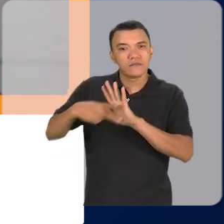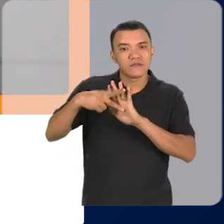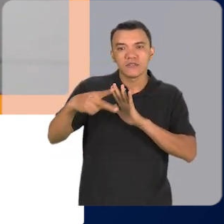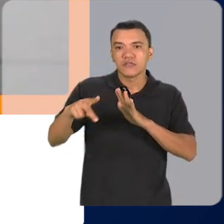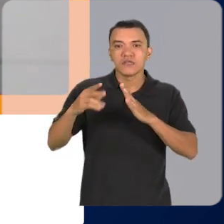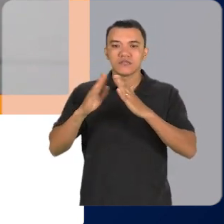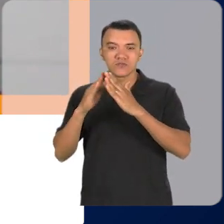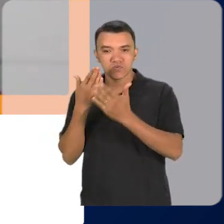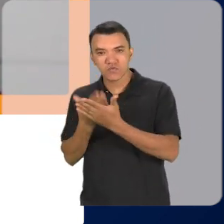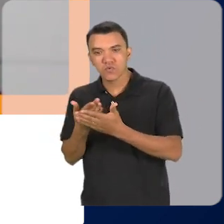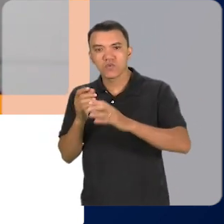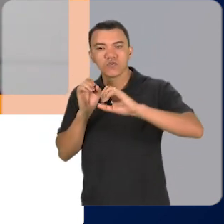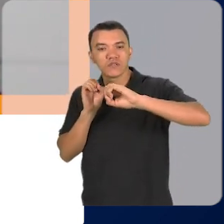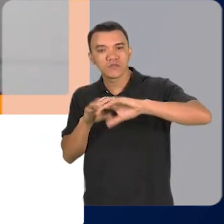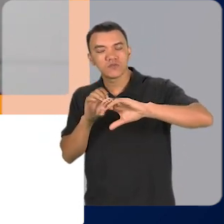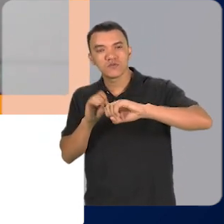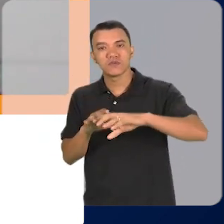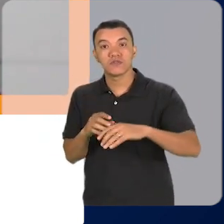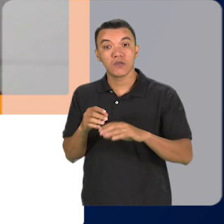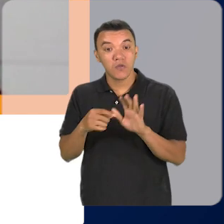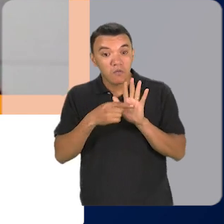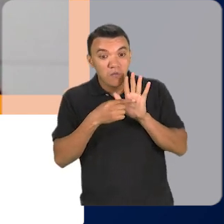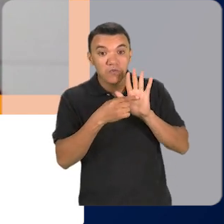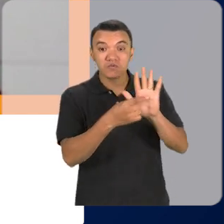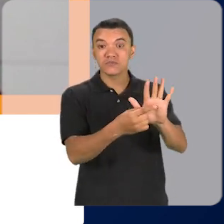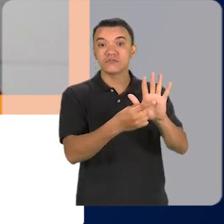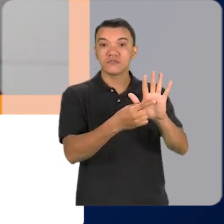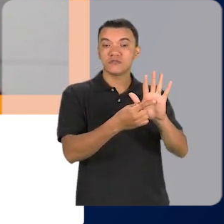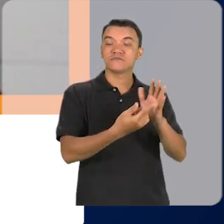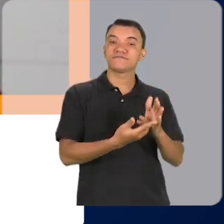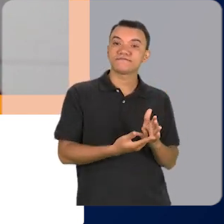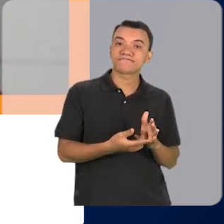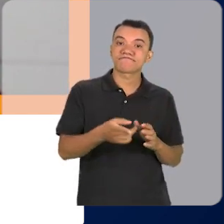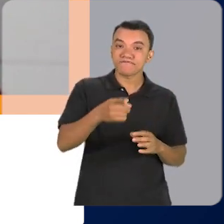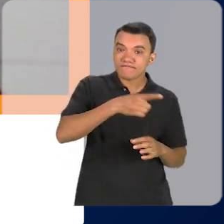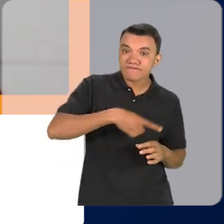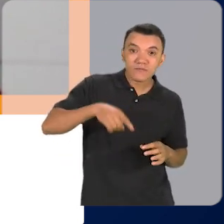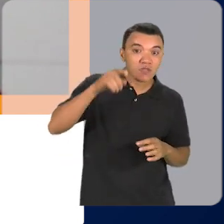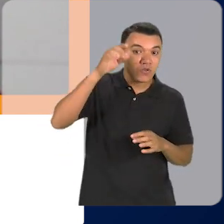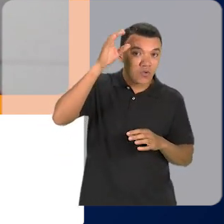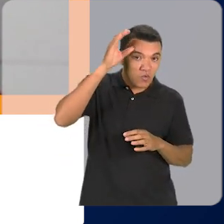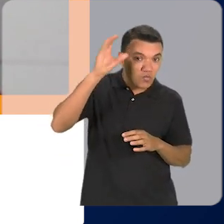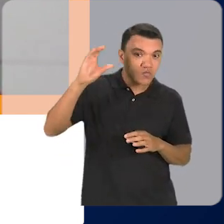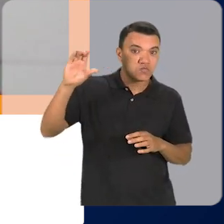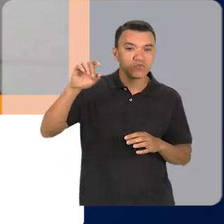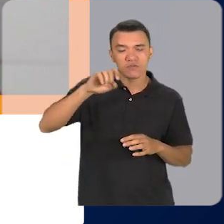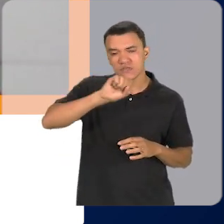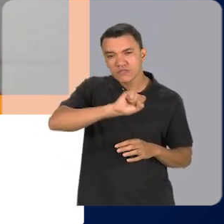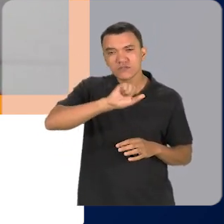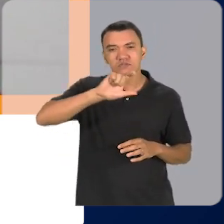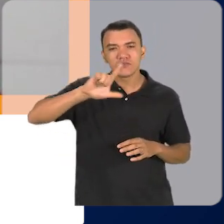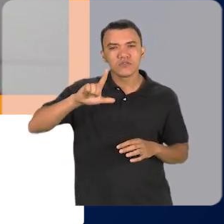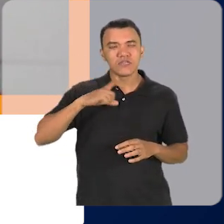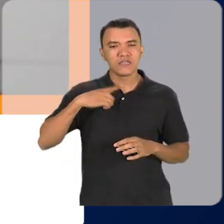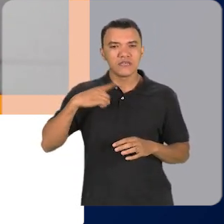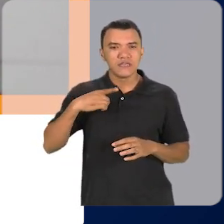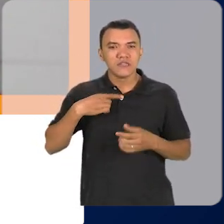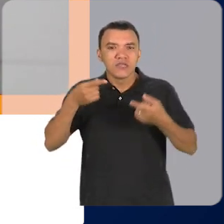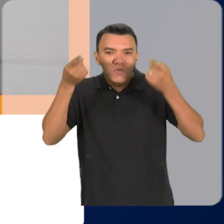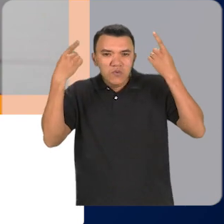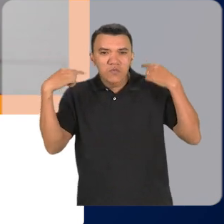a educação mostrar que a nossa cultura, a nossa São Luís tem Bumba Meu Boi,